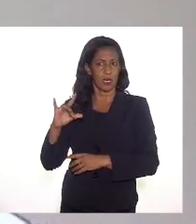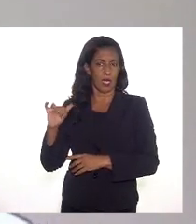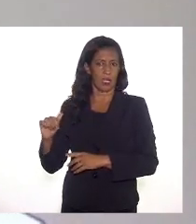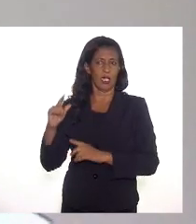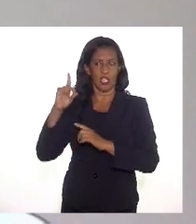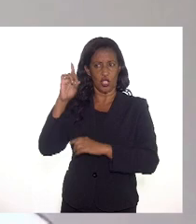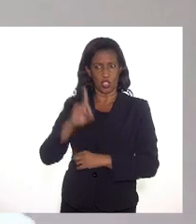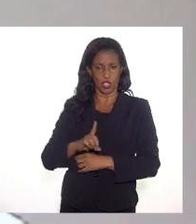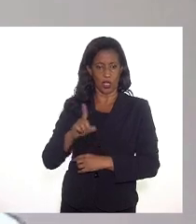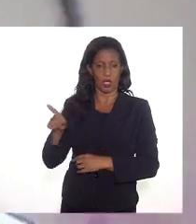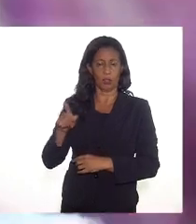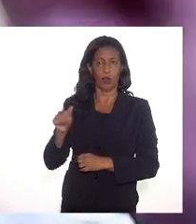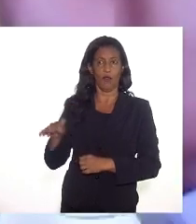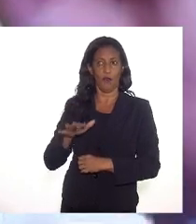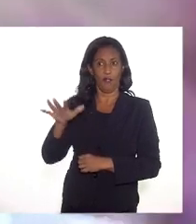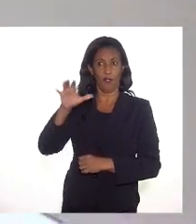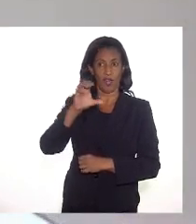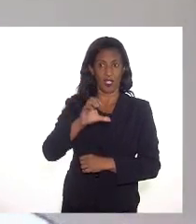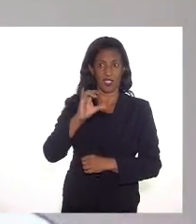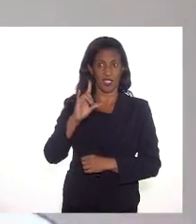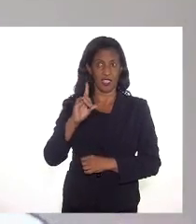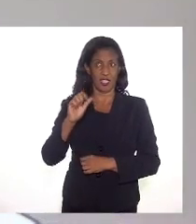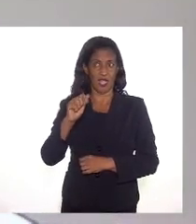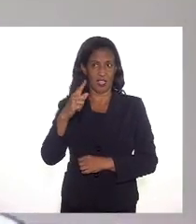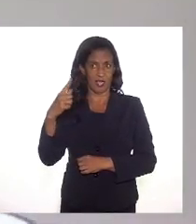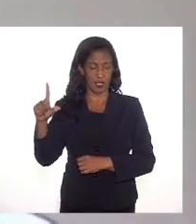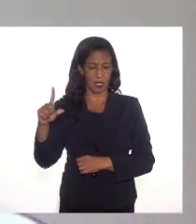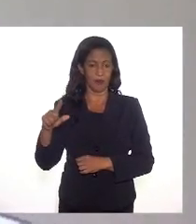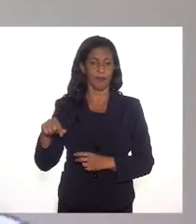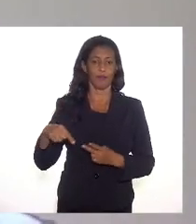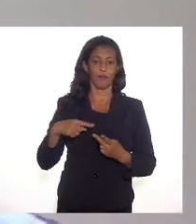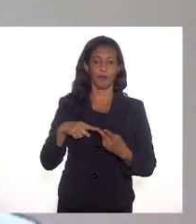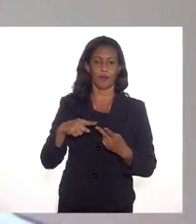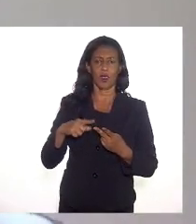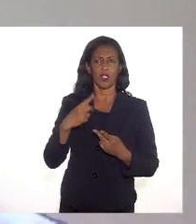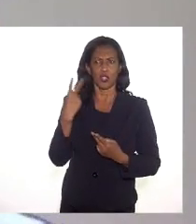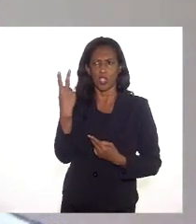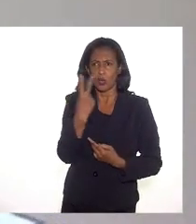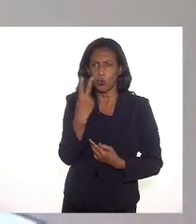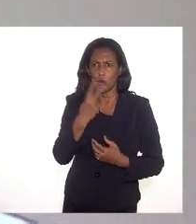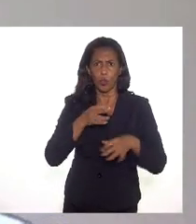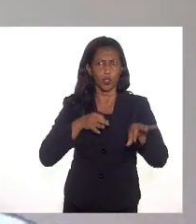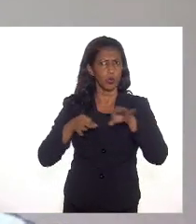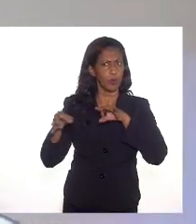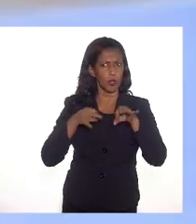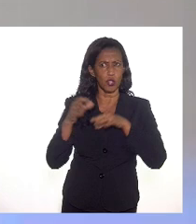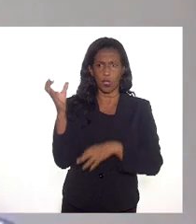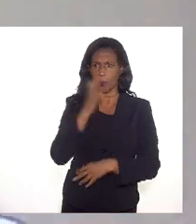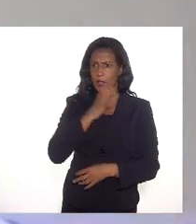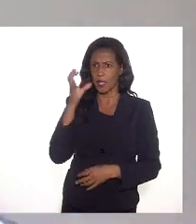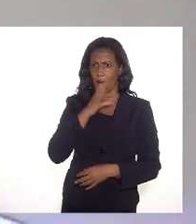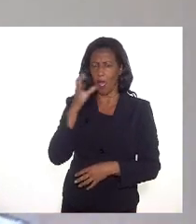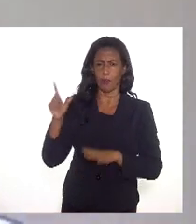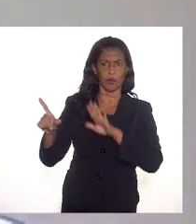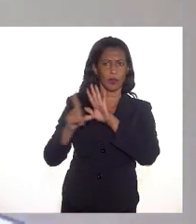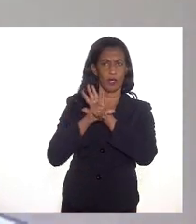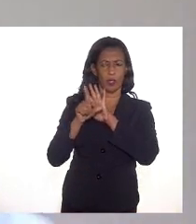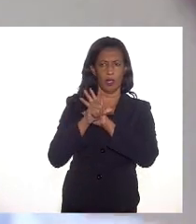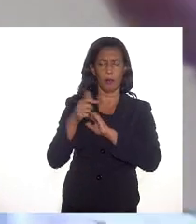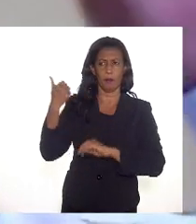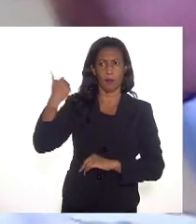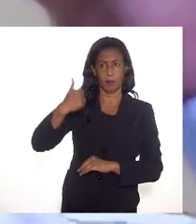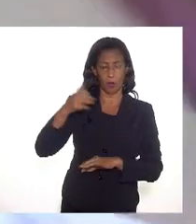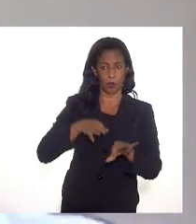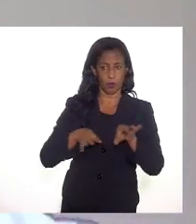plano de metas favela cidadã apresentei dois projetos já para viabilizar o cumprimento e a evitivação dessa lei o primeiro